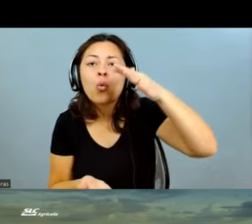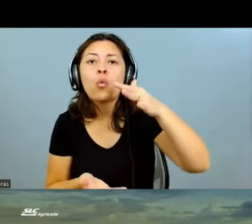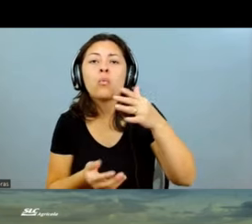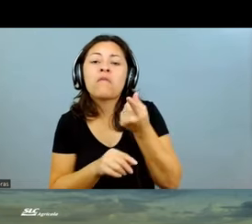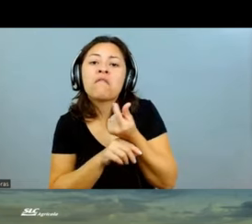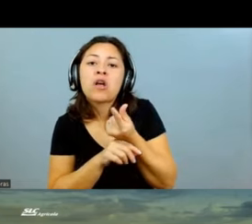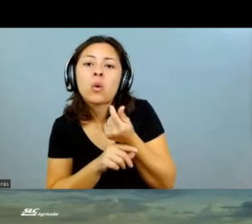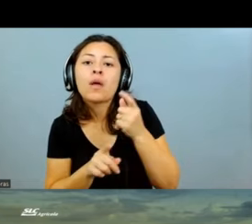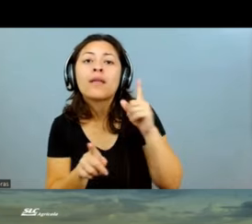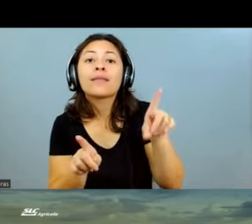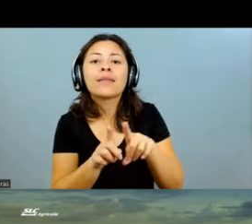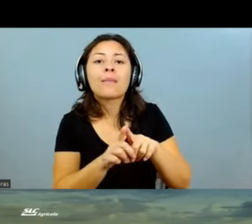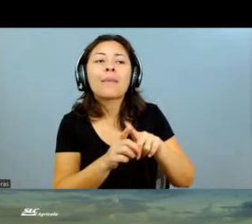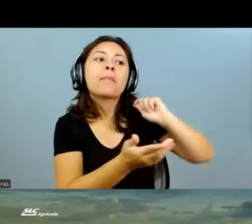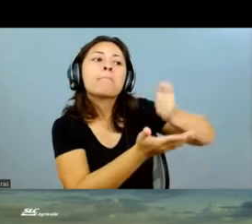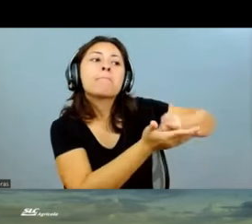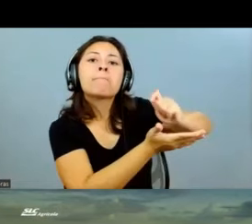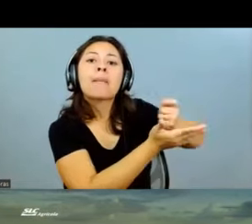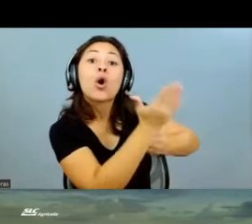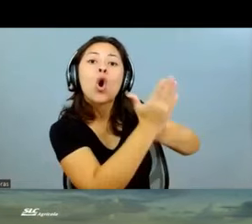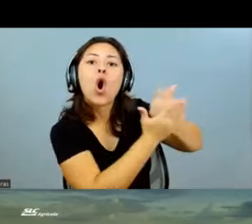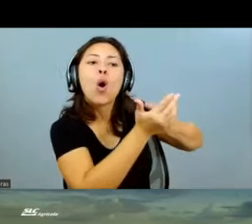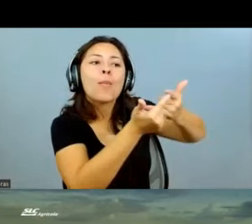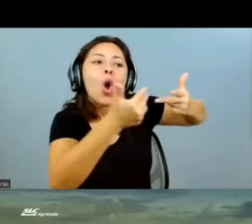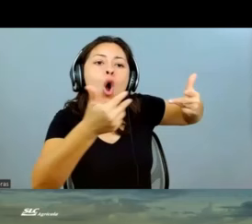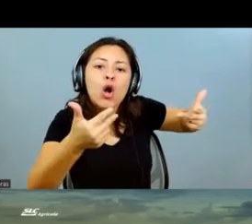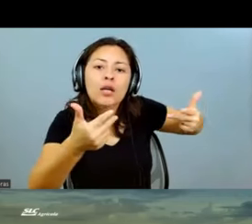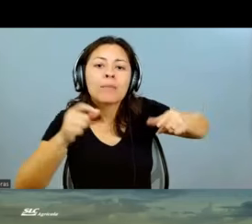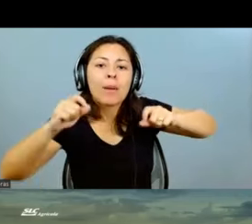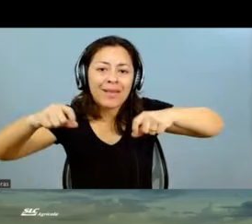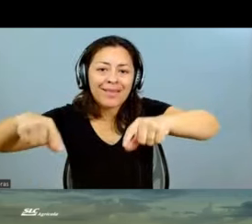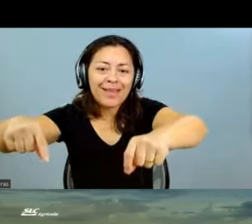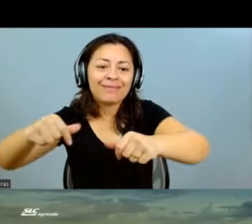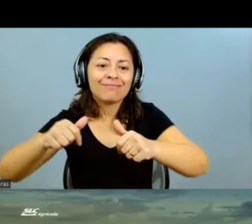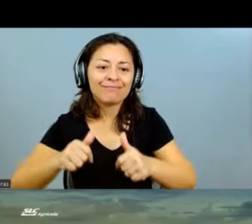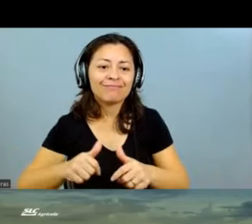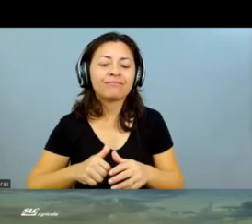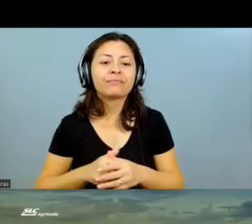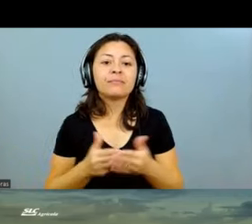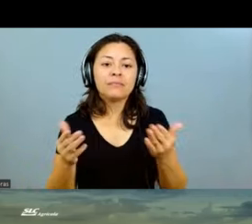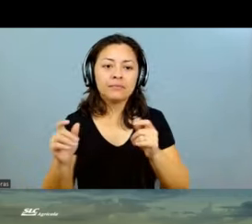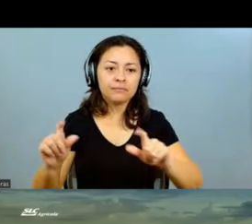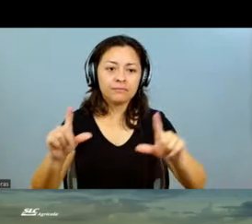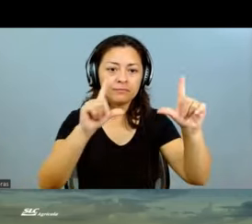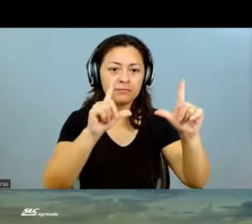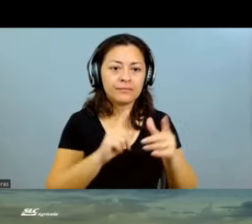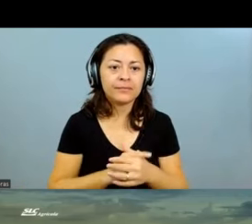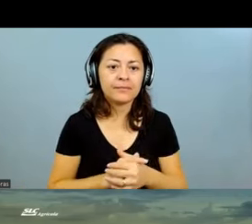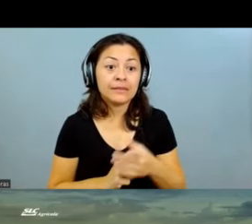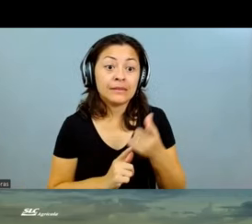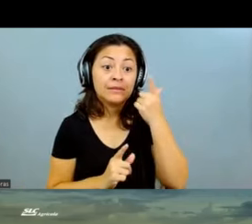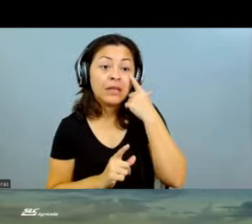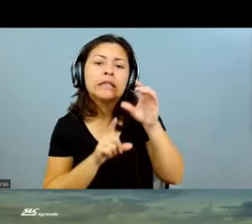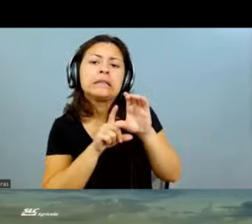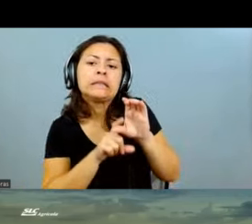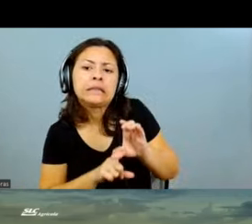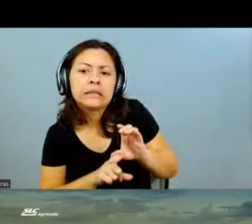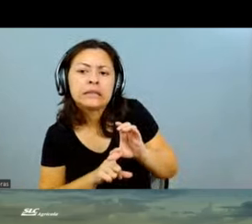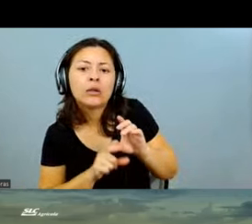dos insumos da safra agora vamos para o slide 13 onde mostramos o endividamento da companhia